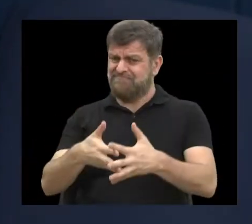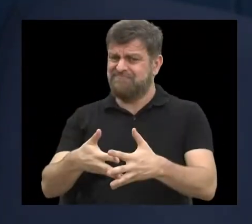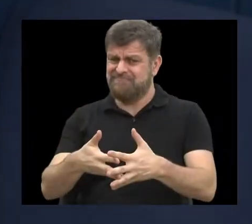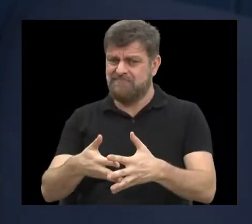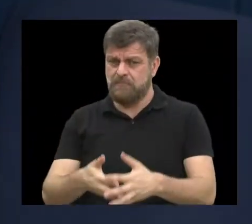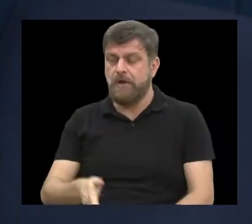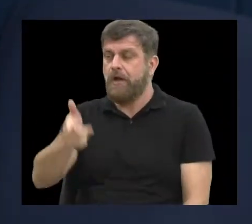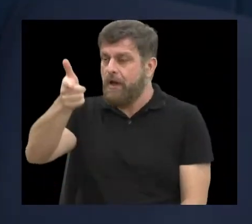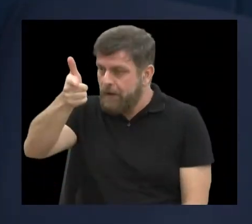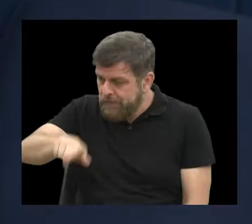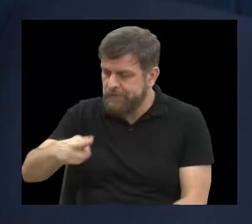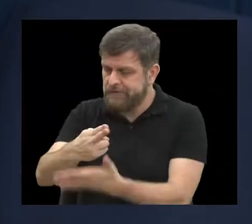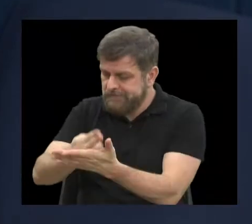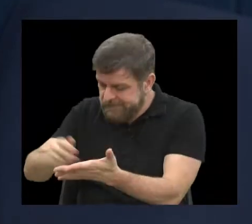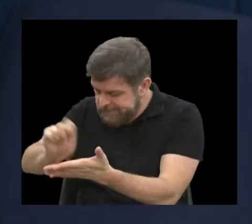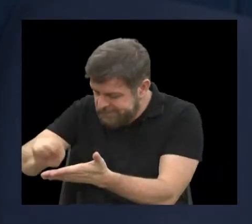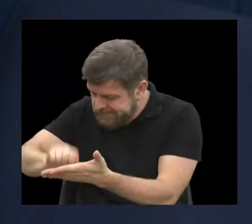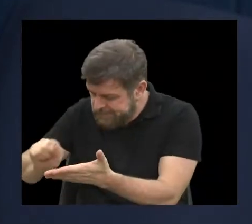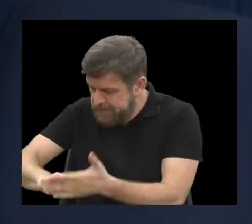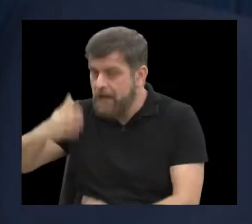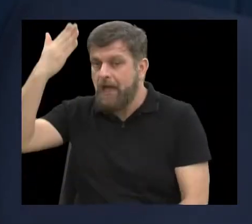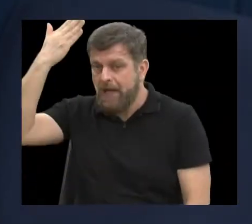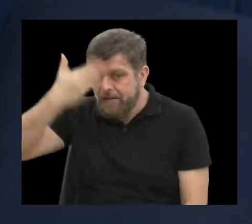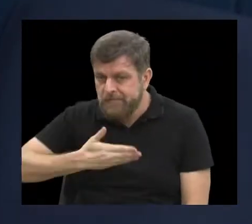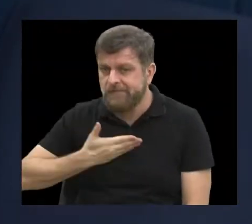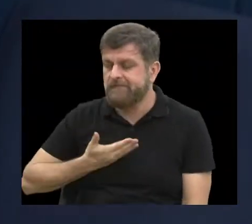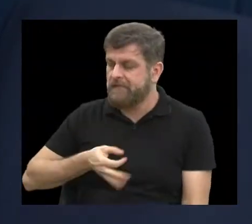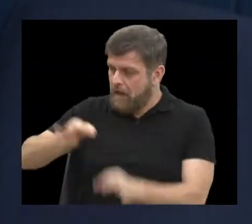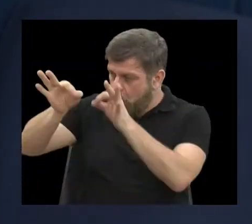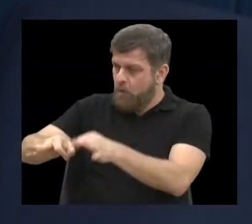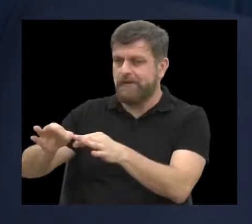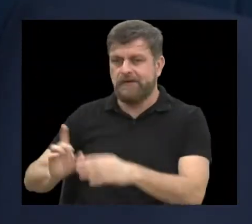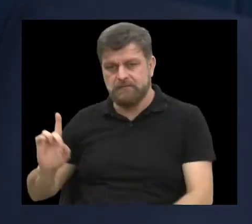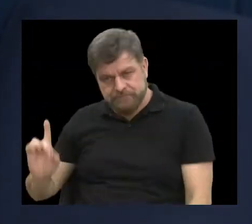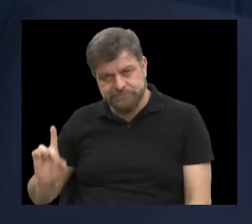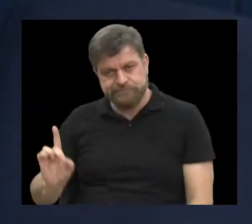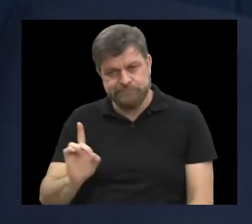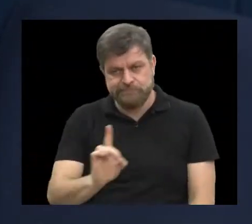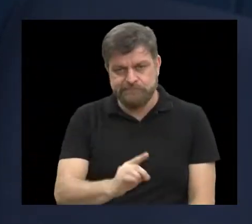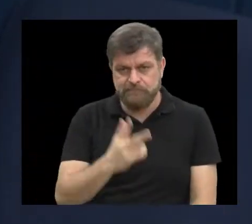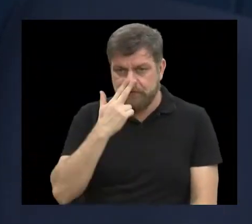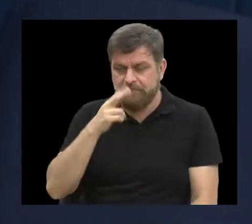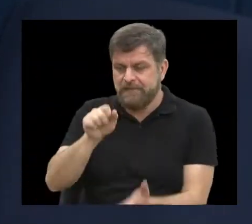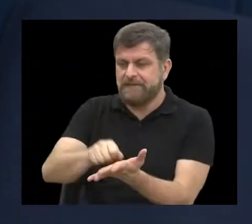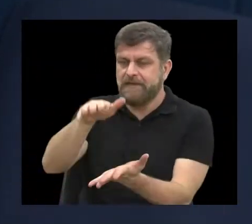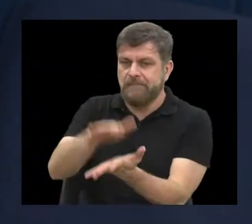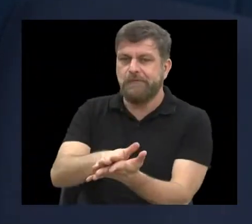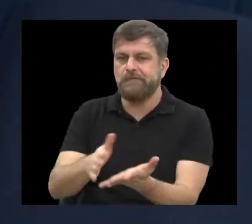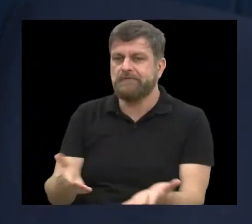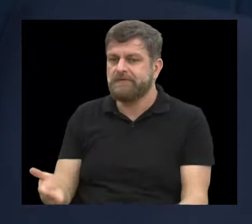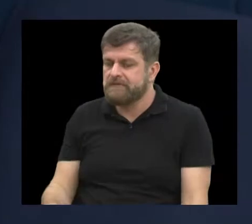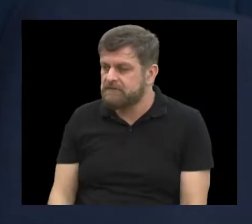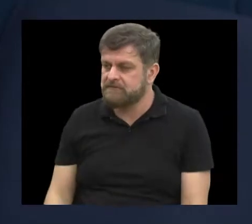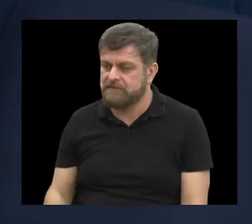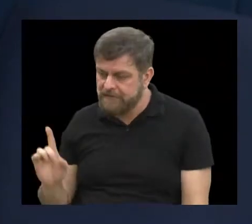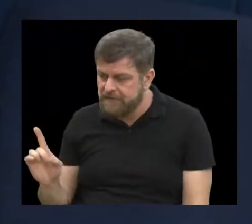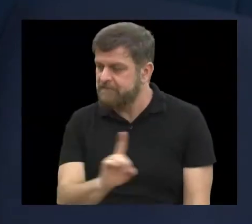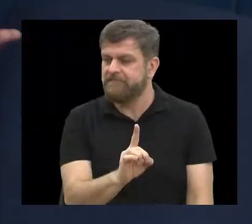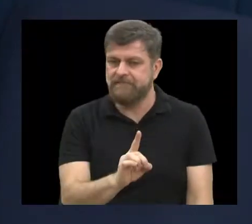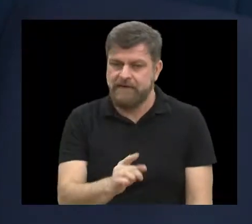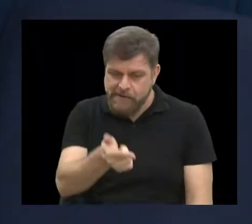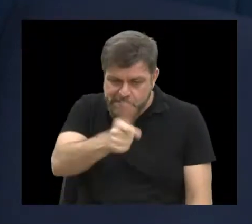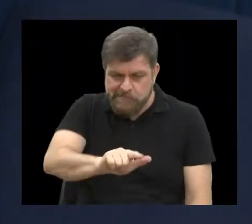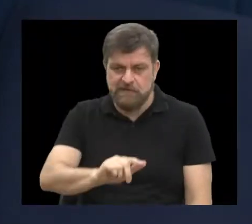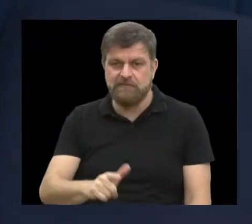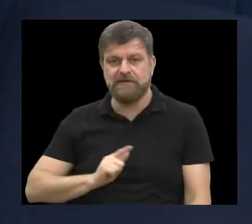entrar novamente com recurso para provar que está certo. Está parecendo um recurso de multa isso aqui. Em primeira instância perde, na segunda não sei.